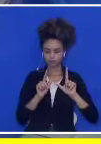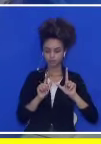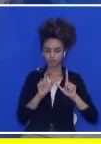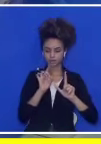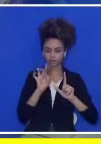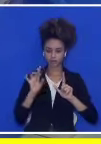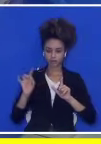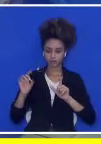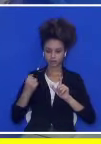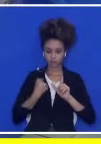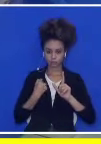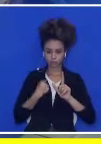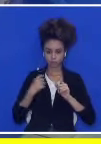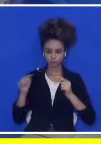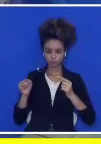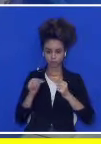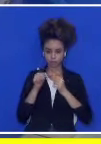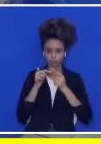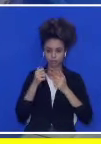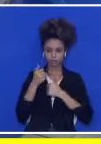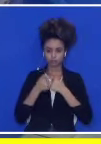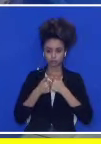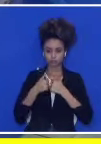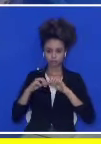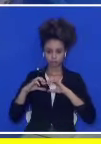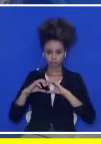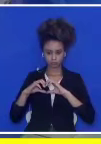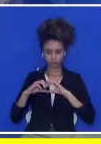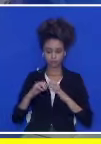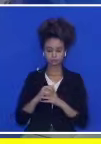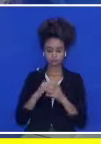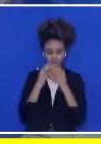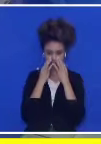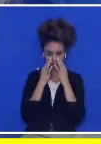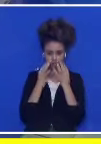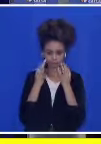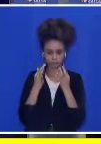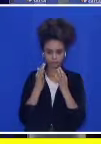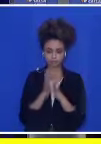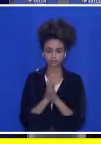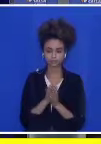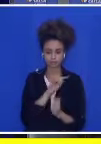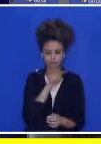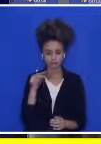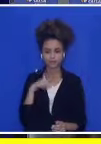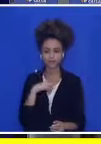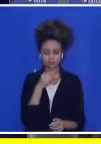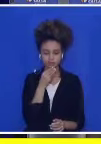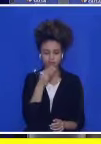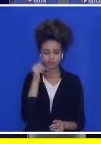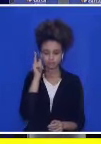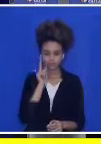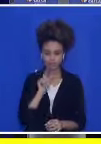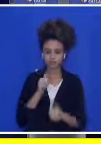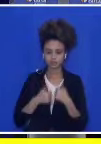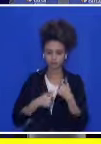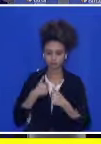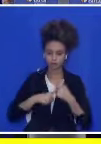futebol. Fique atento. Qual é o seu time do coração? Você tem mais uma chance de ganhar na Time Mania.